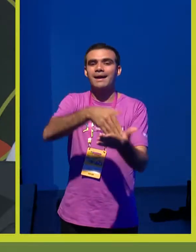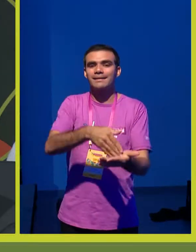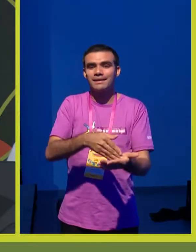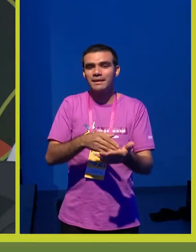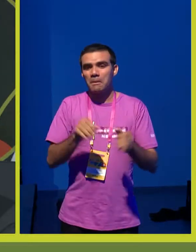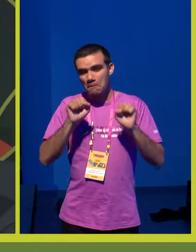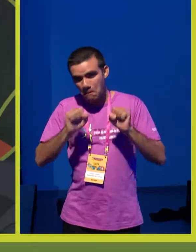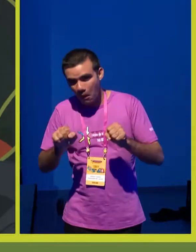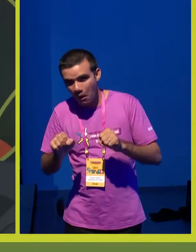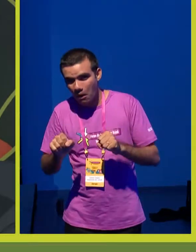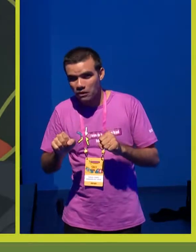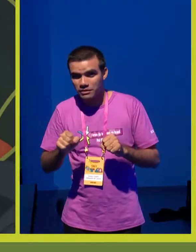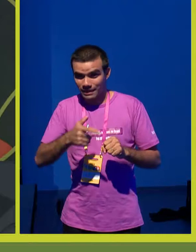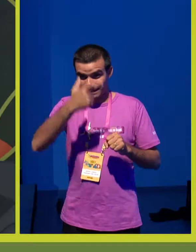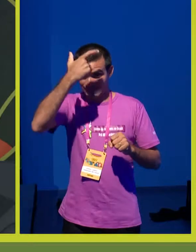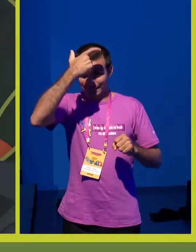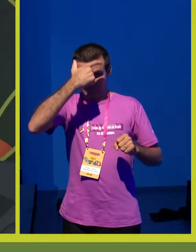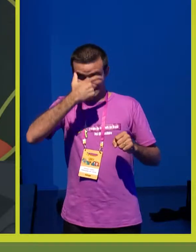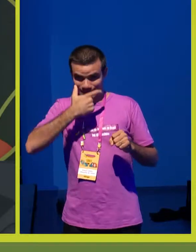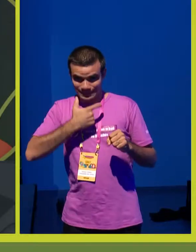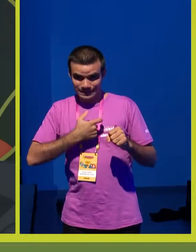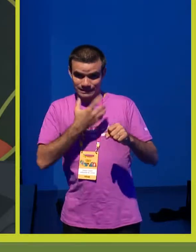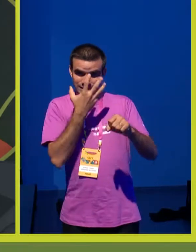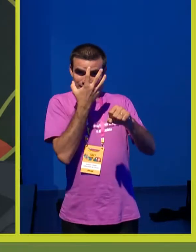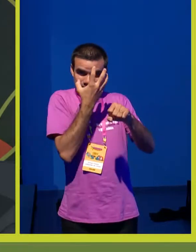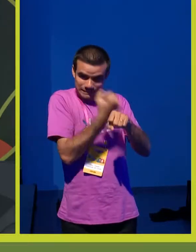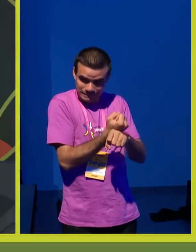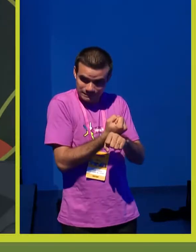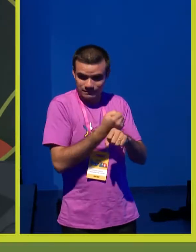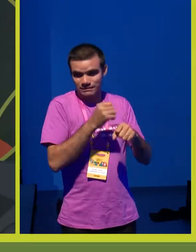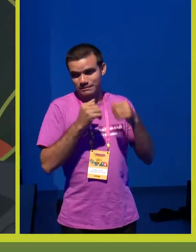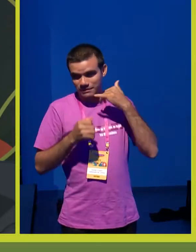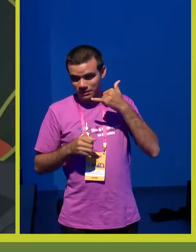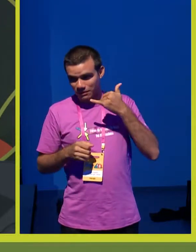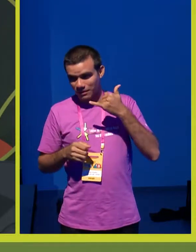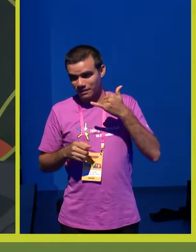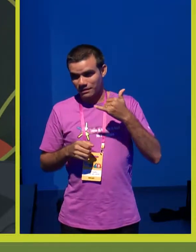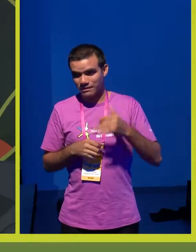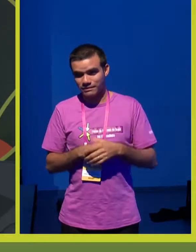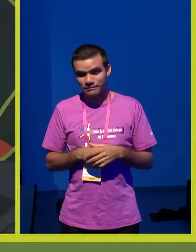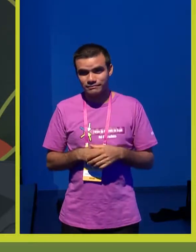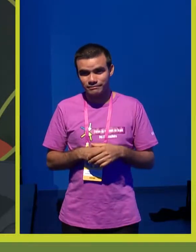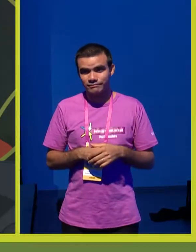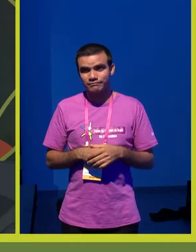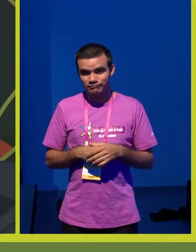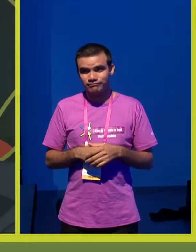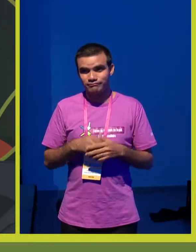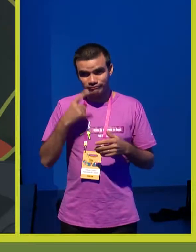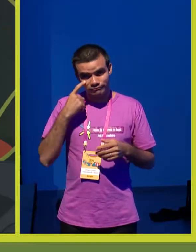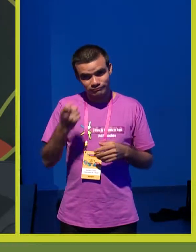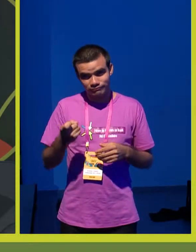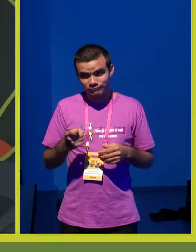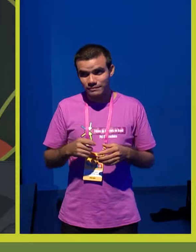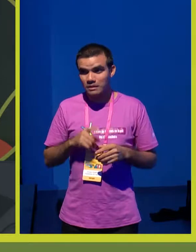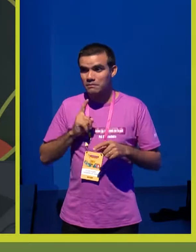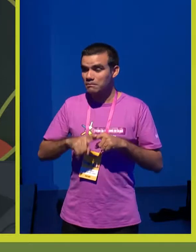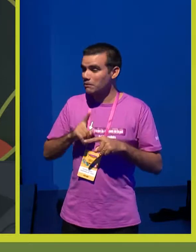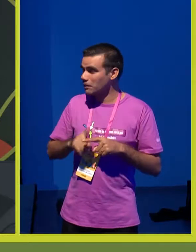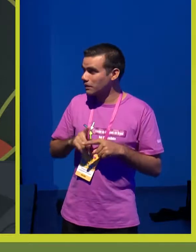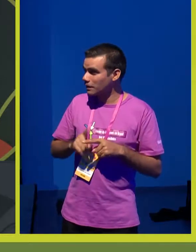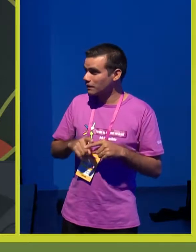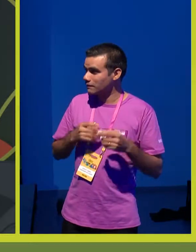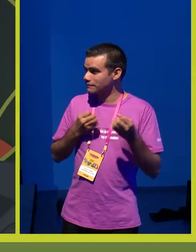ser usado essa informação que ela está gravando no próprio smartphone dela que é o caso que a Jaque falou que é bem interessante porque essa